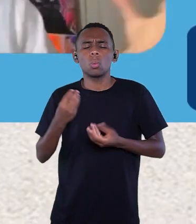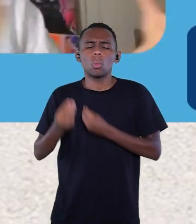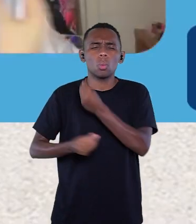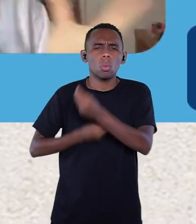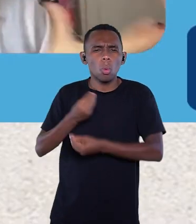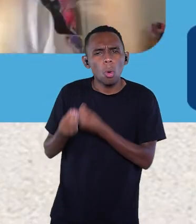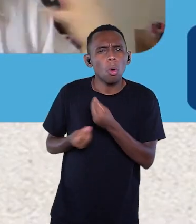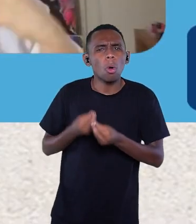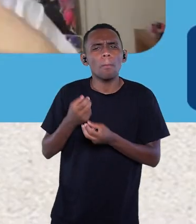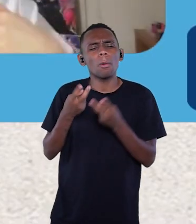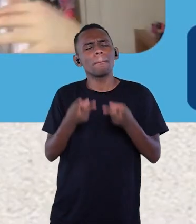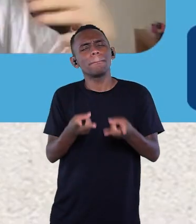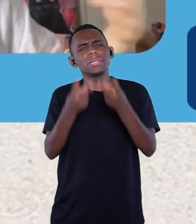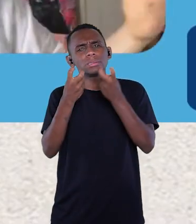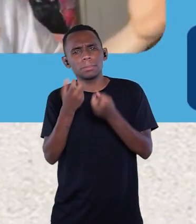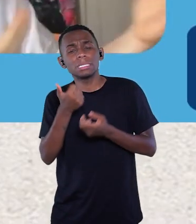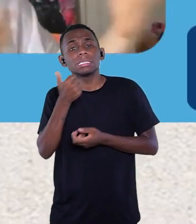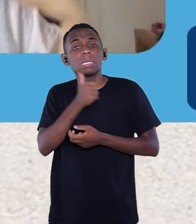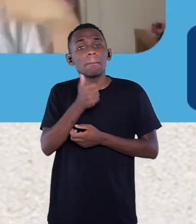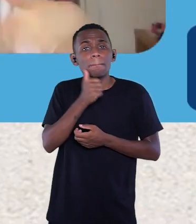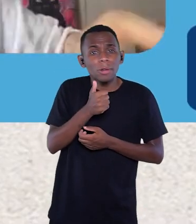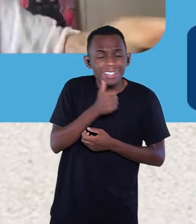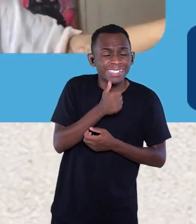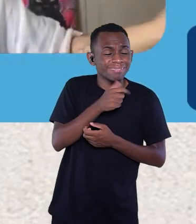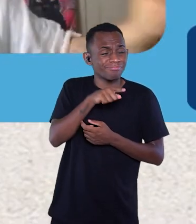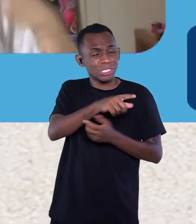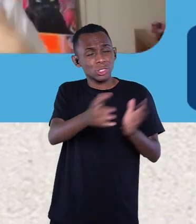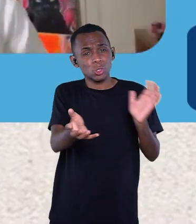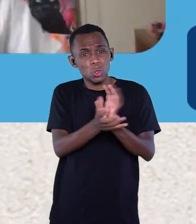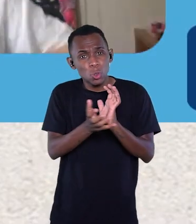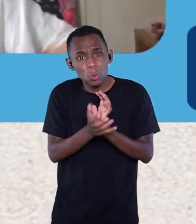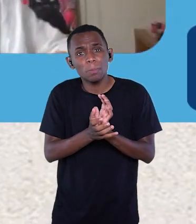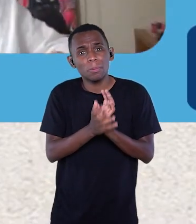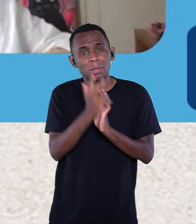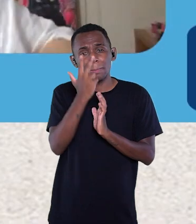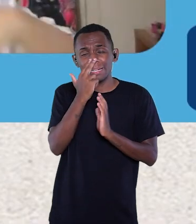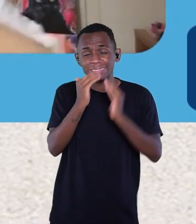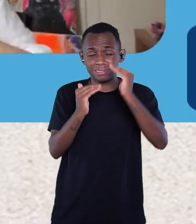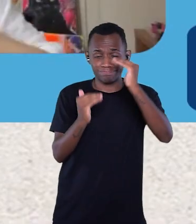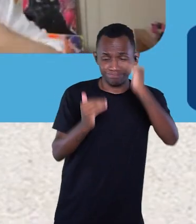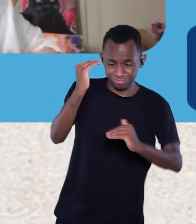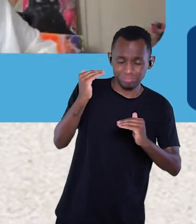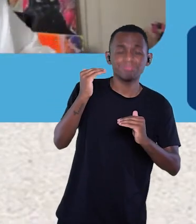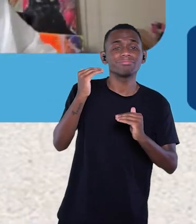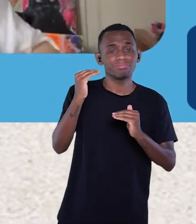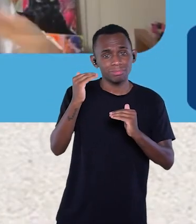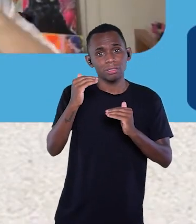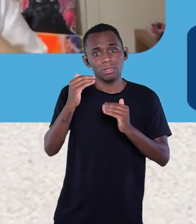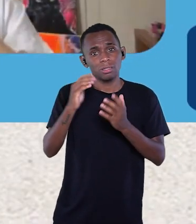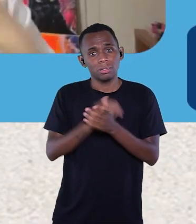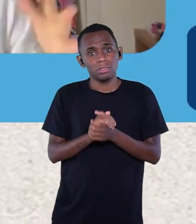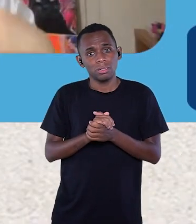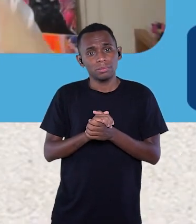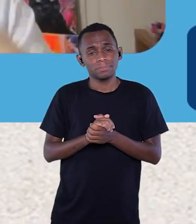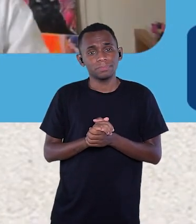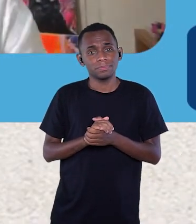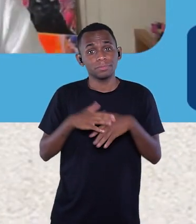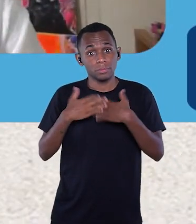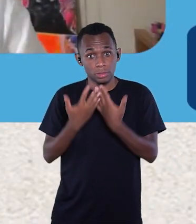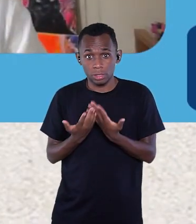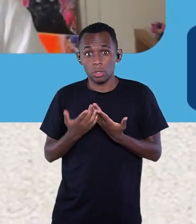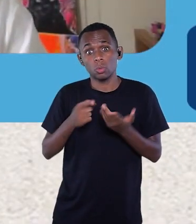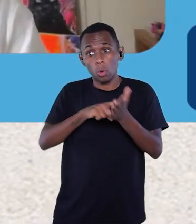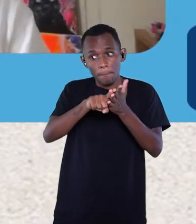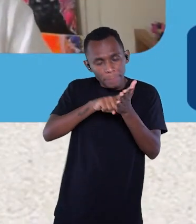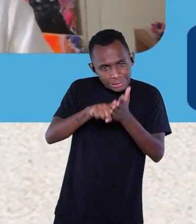dessas Vênus reclinadas, essas mulheres reclinadas, assim, que numa posição que mostra os seios, a pubis, enfim,